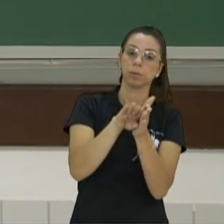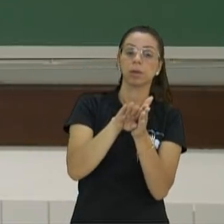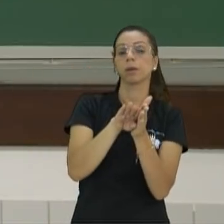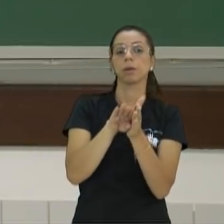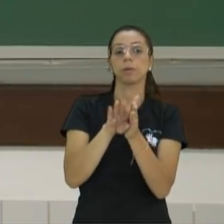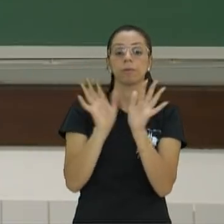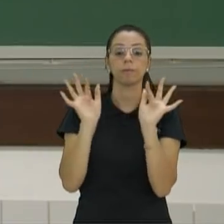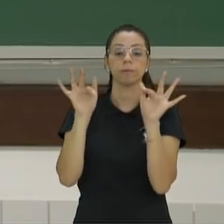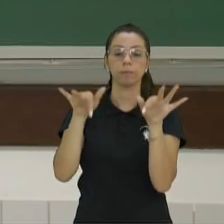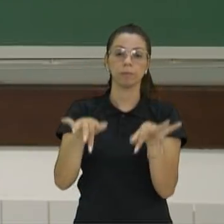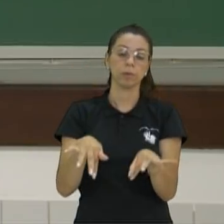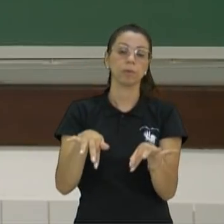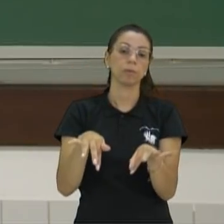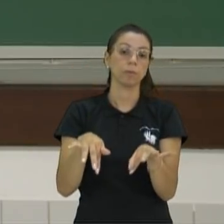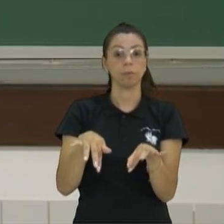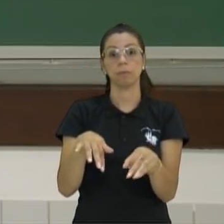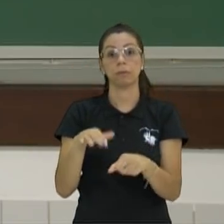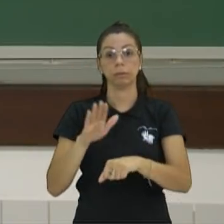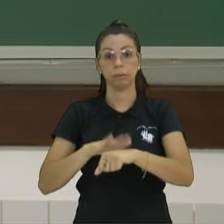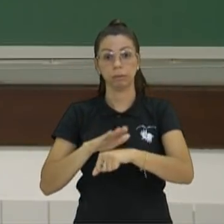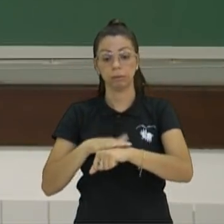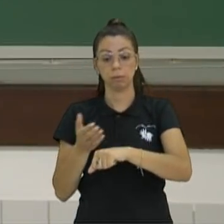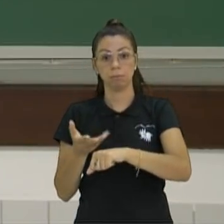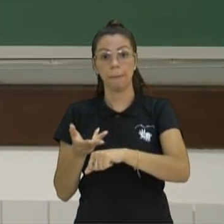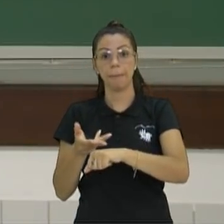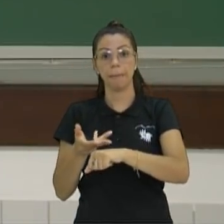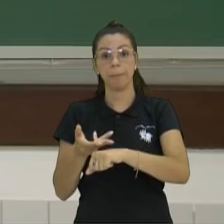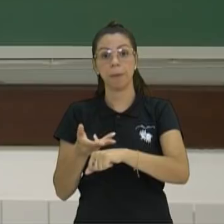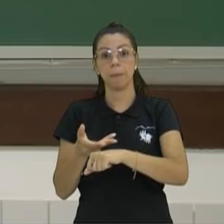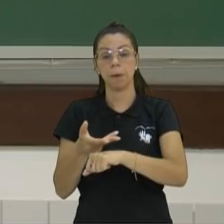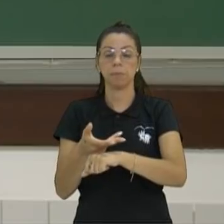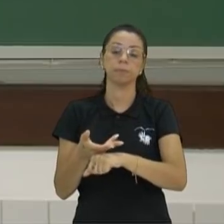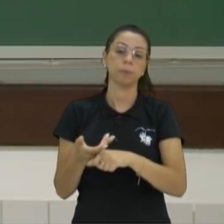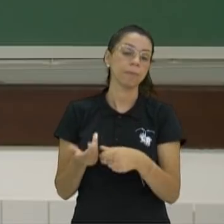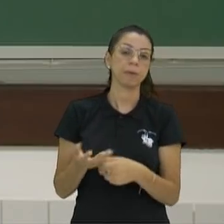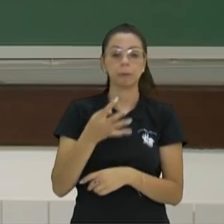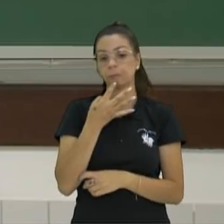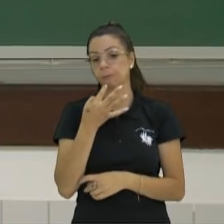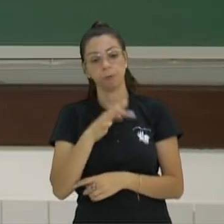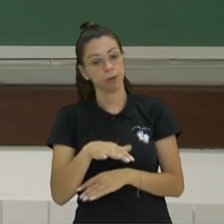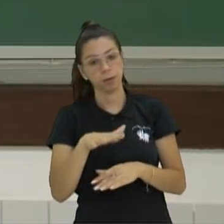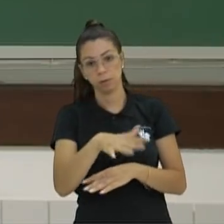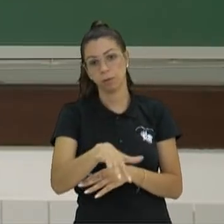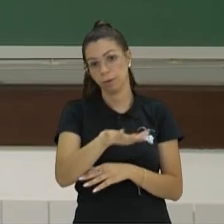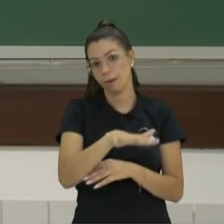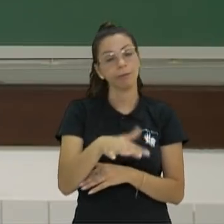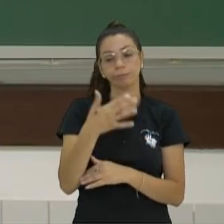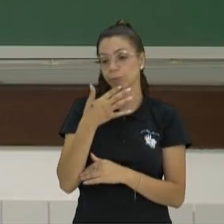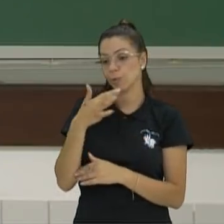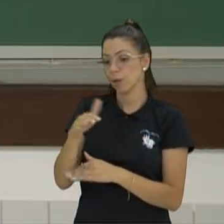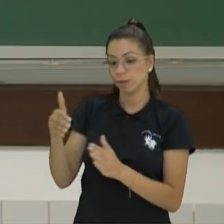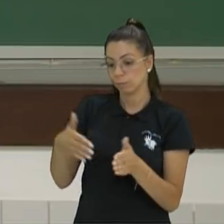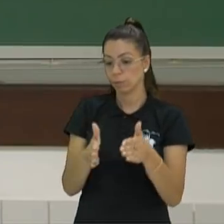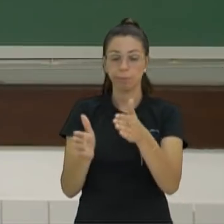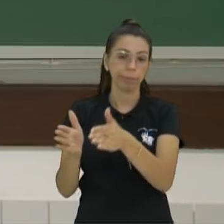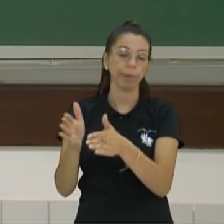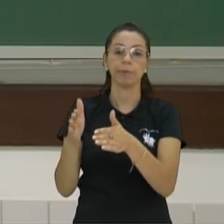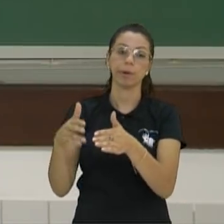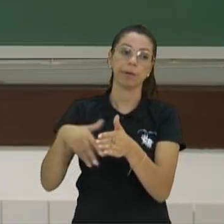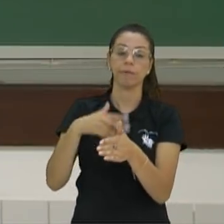de chegada o mais rápido possível, tá? Mas ele não conhece o terreno, ele não conhece o caminho, ele